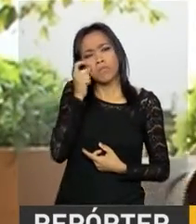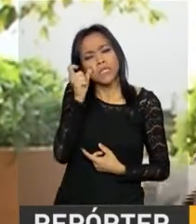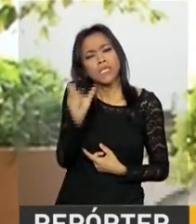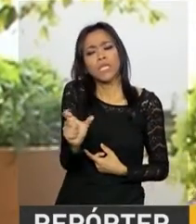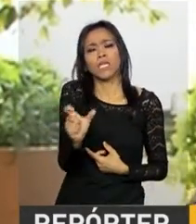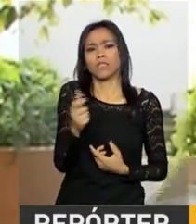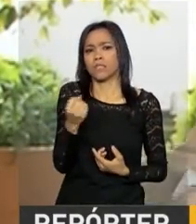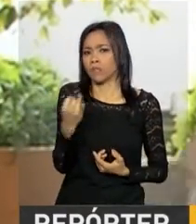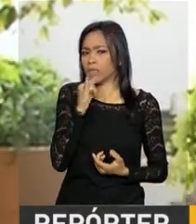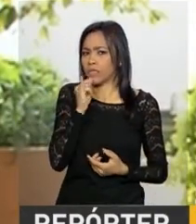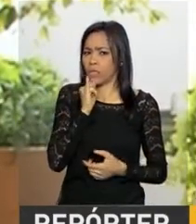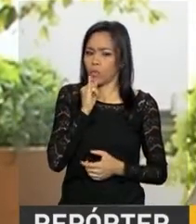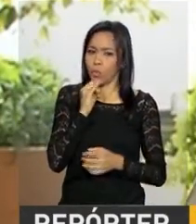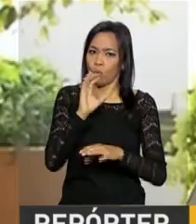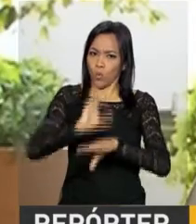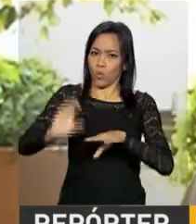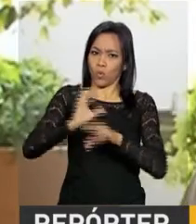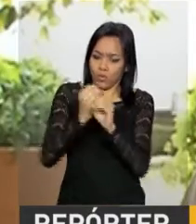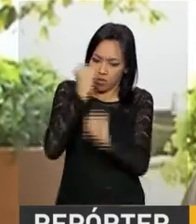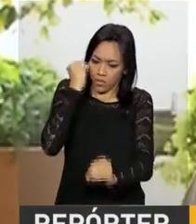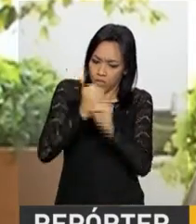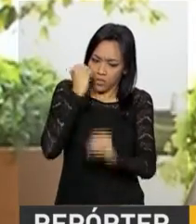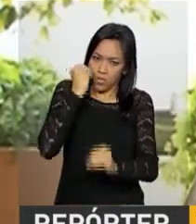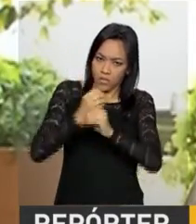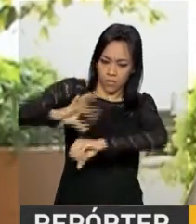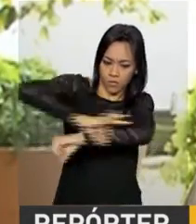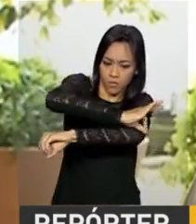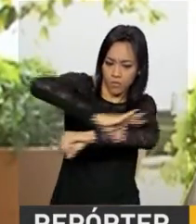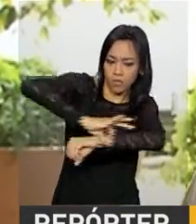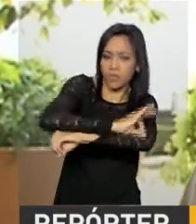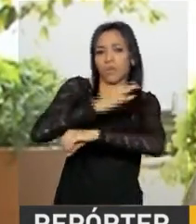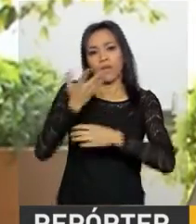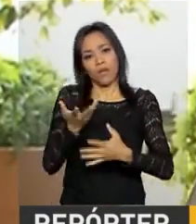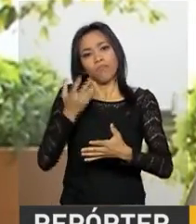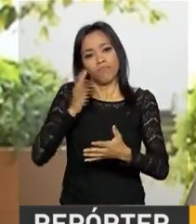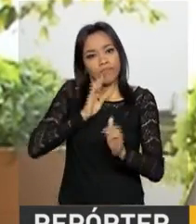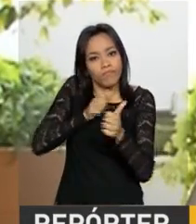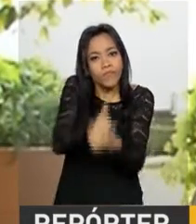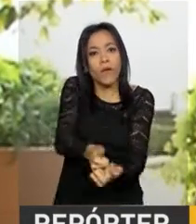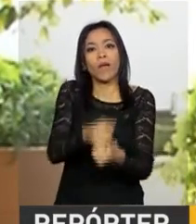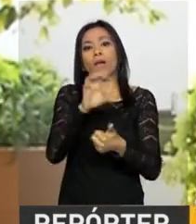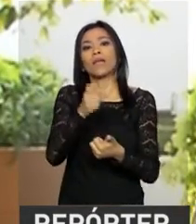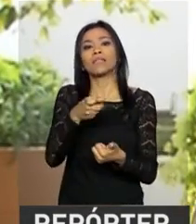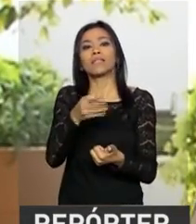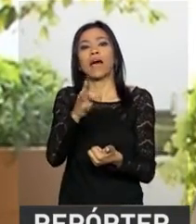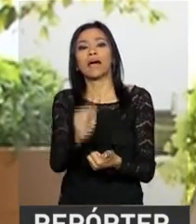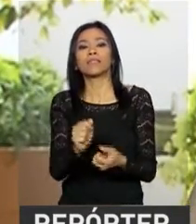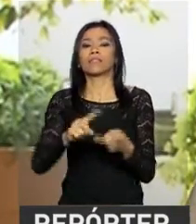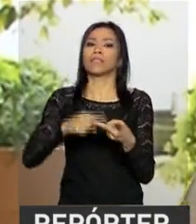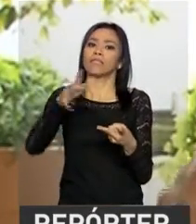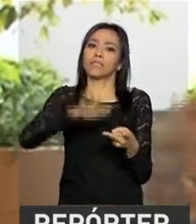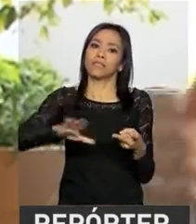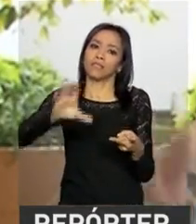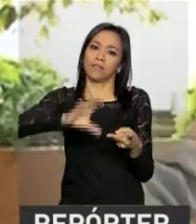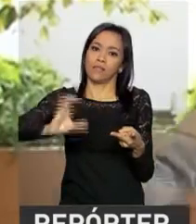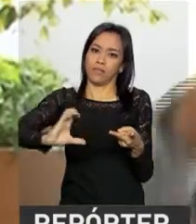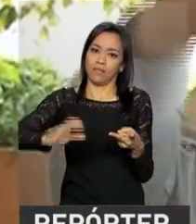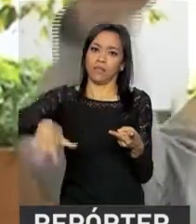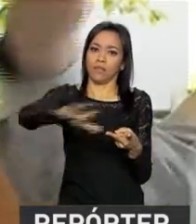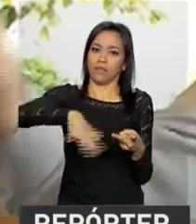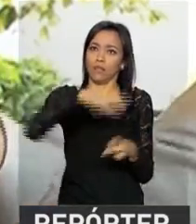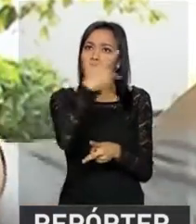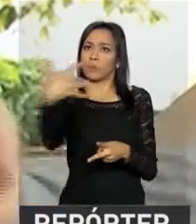vai fazer um curso de engenharia ele vai trabalhar mais as ciências exatas e da natureza mas se ele vai mais para a área